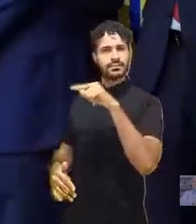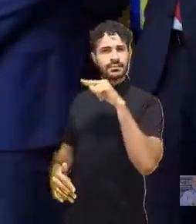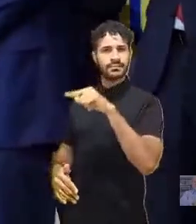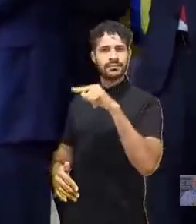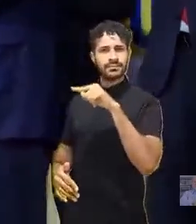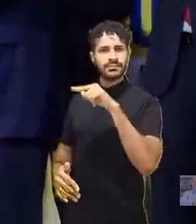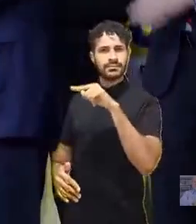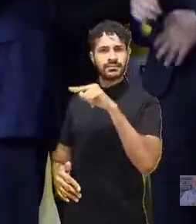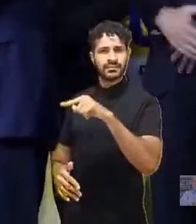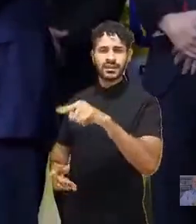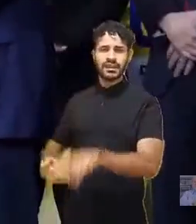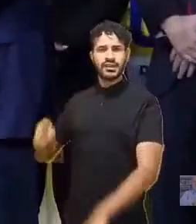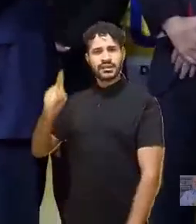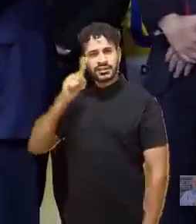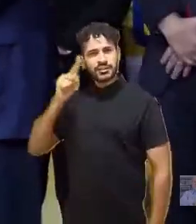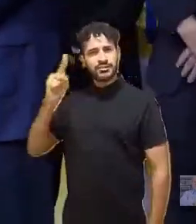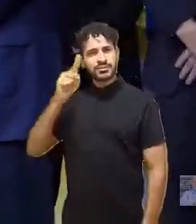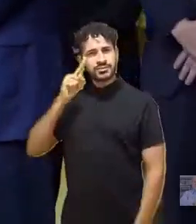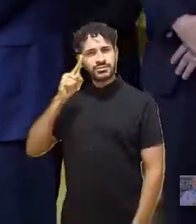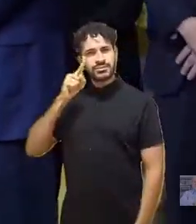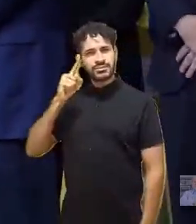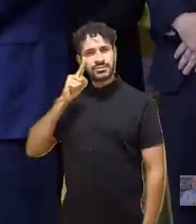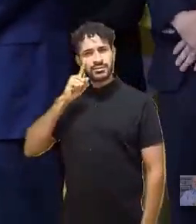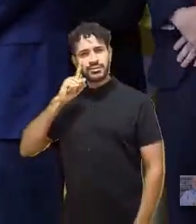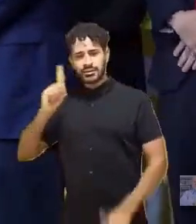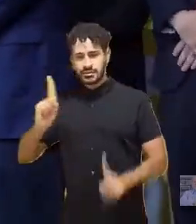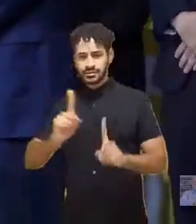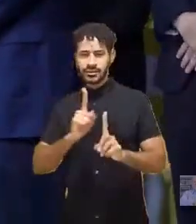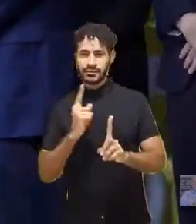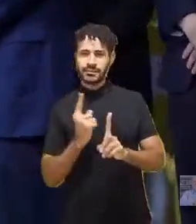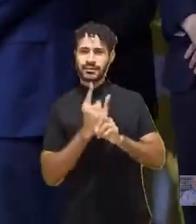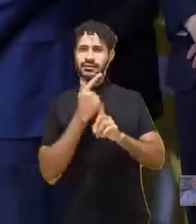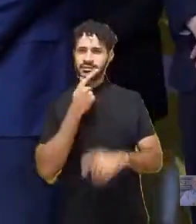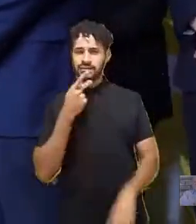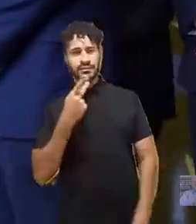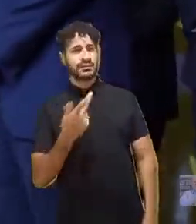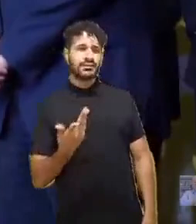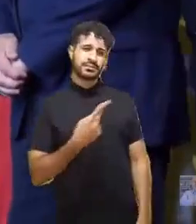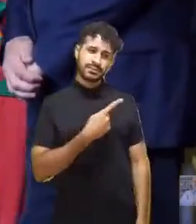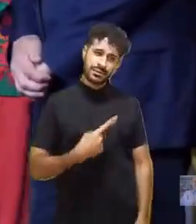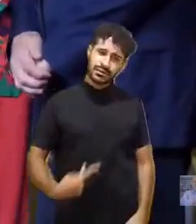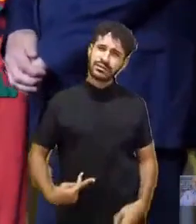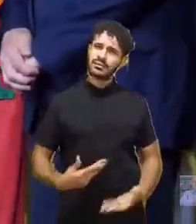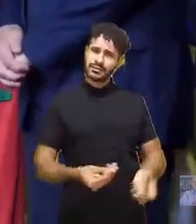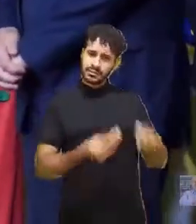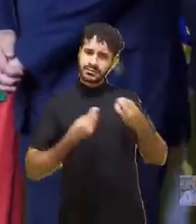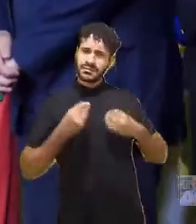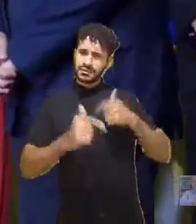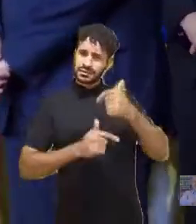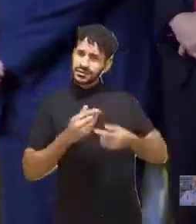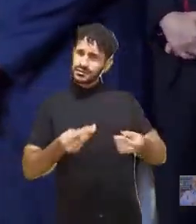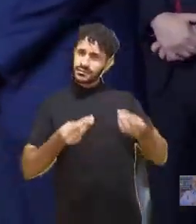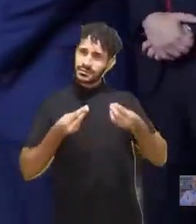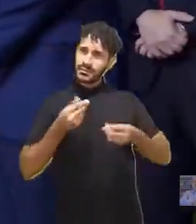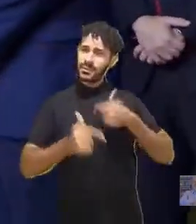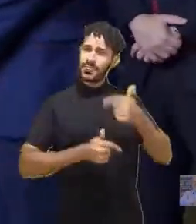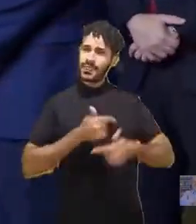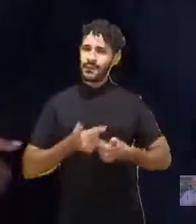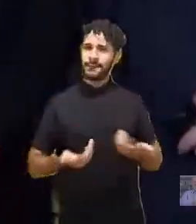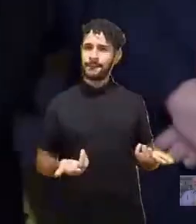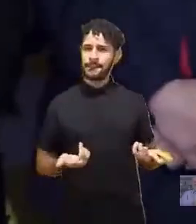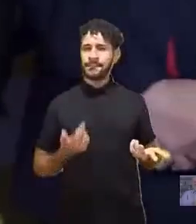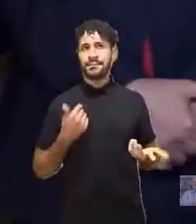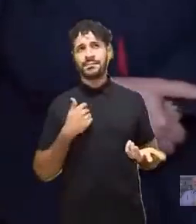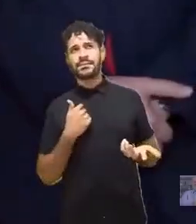todo santo dia que o óculos me encontrava ele para Presidente me dê trabalho me dê trabalho aí eu fiquei